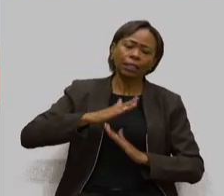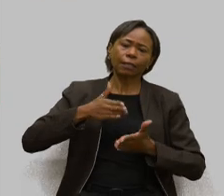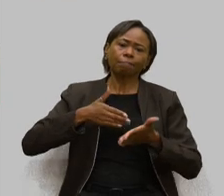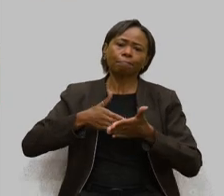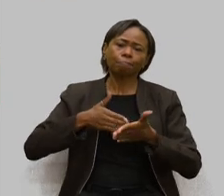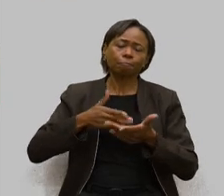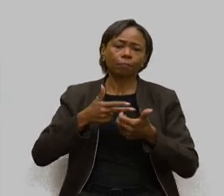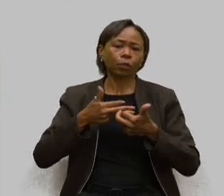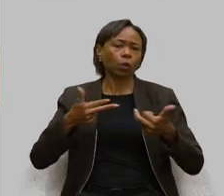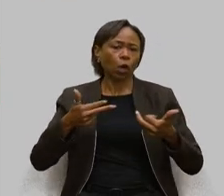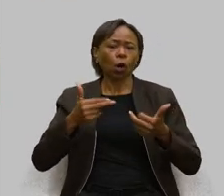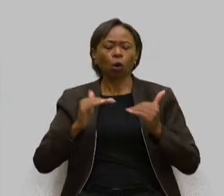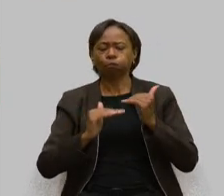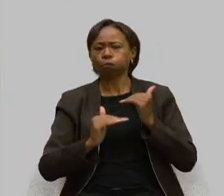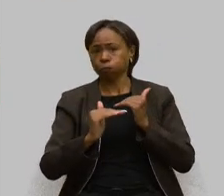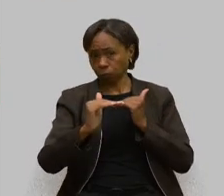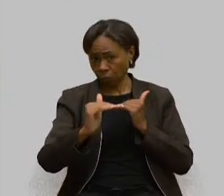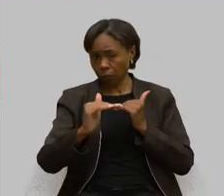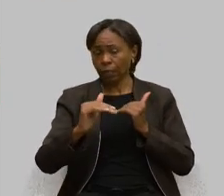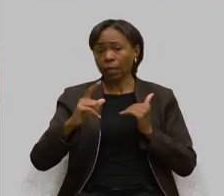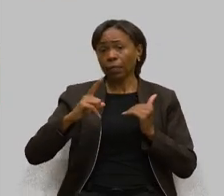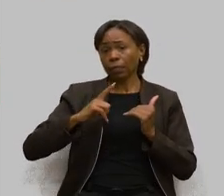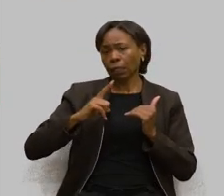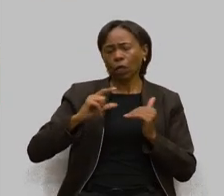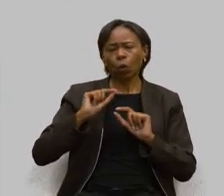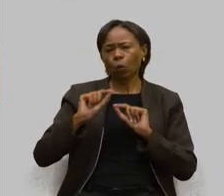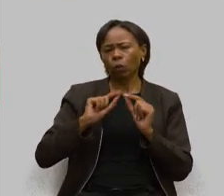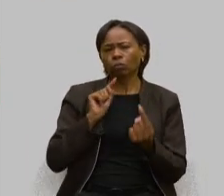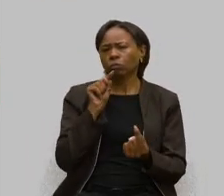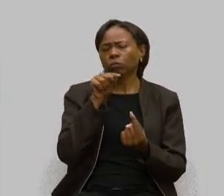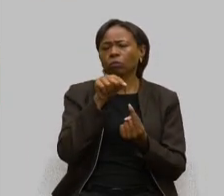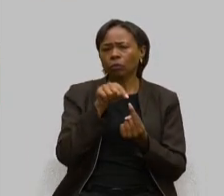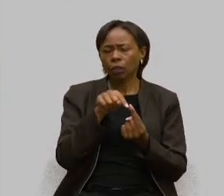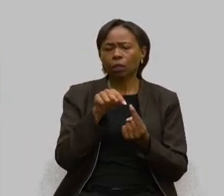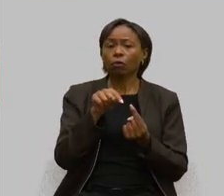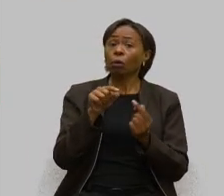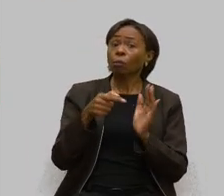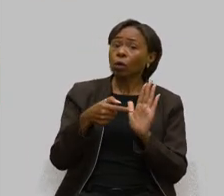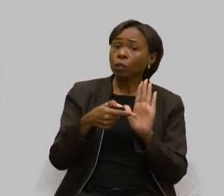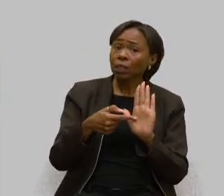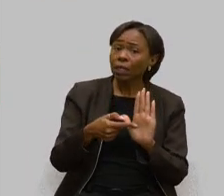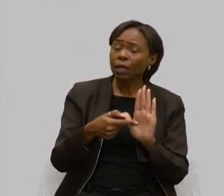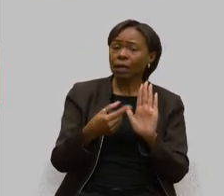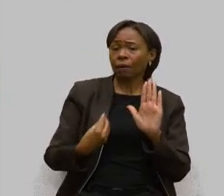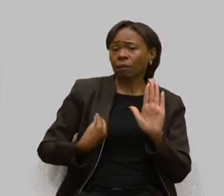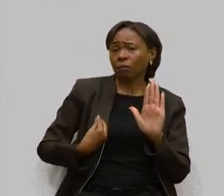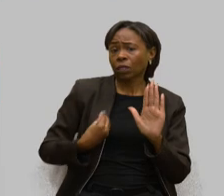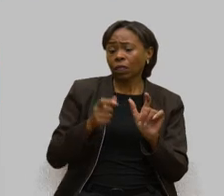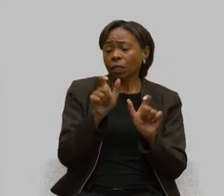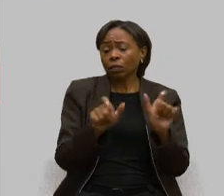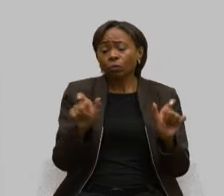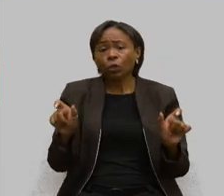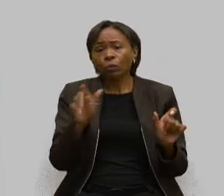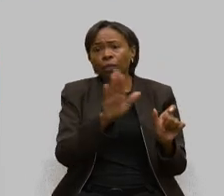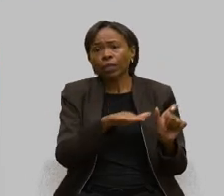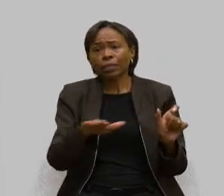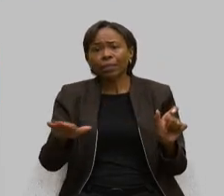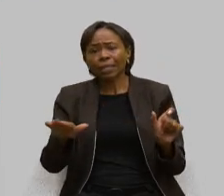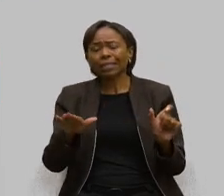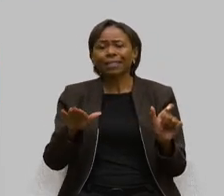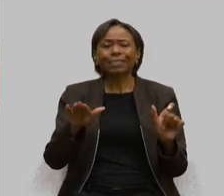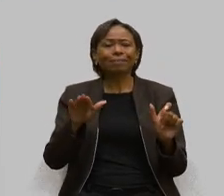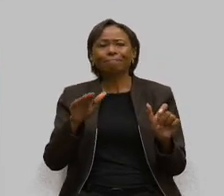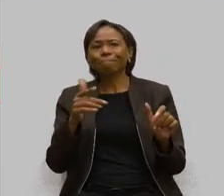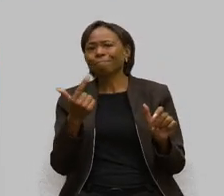objetivo da coleção gentes é dar visibilidade a crianças que por não se encaixarem em um padrão muitas